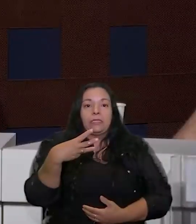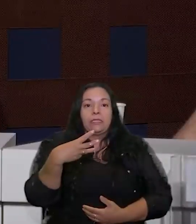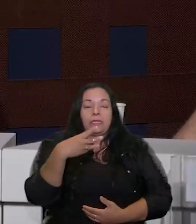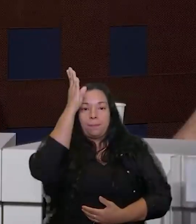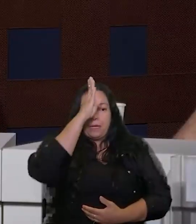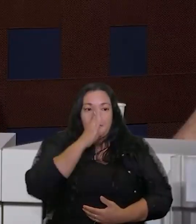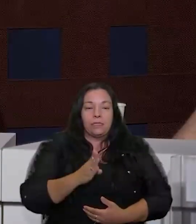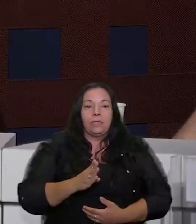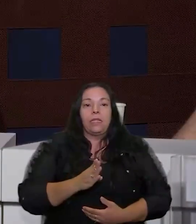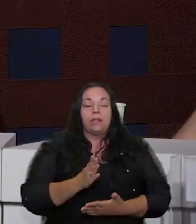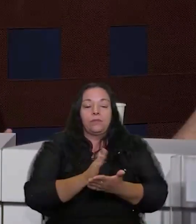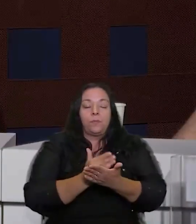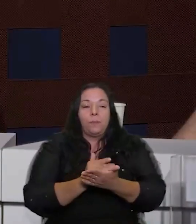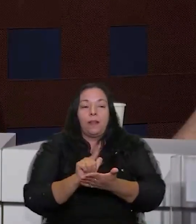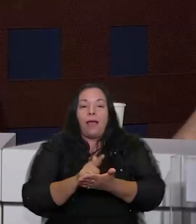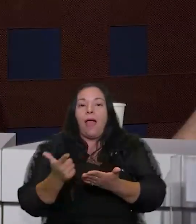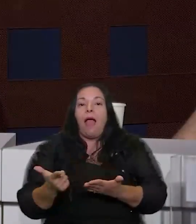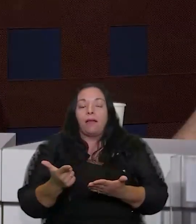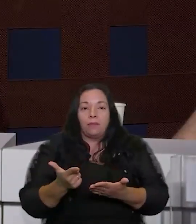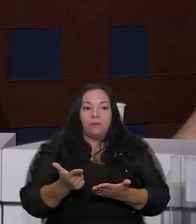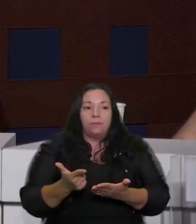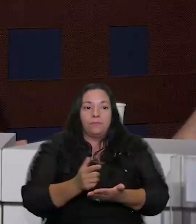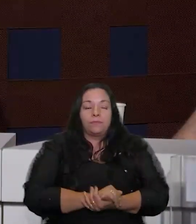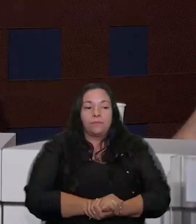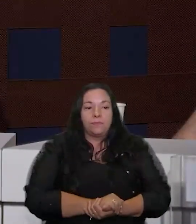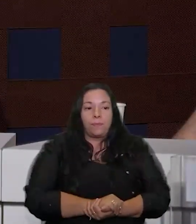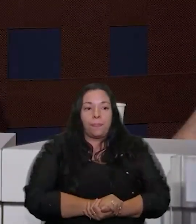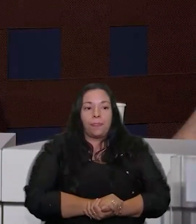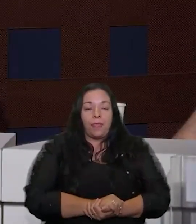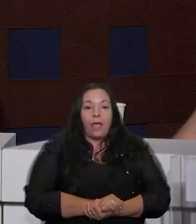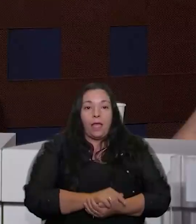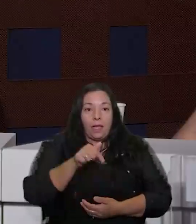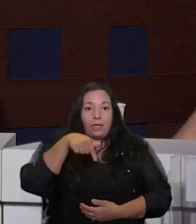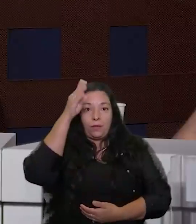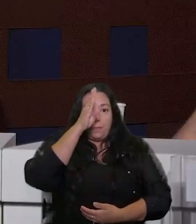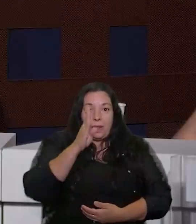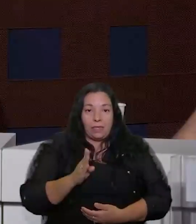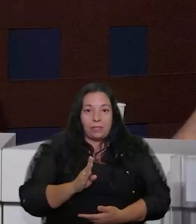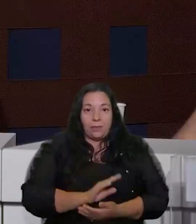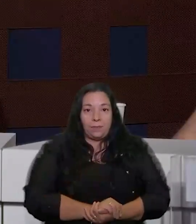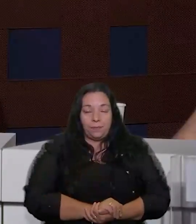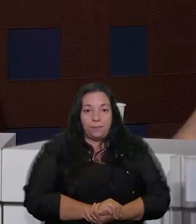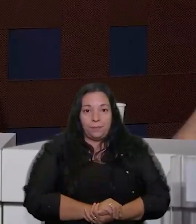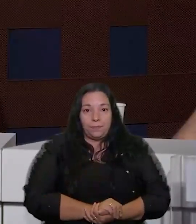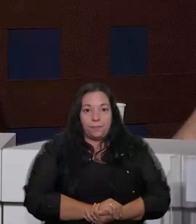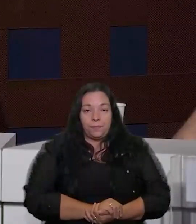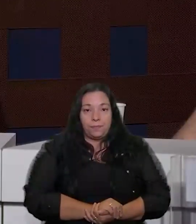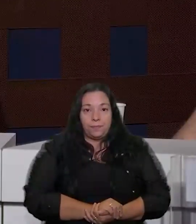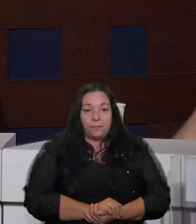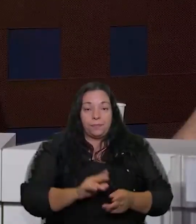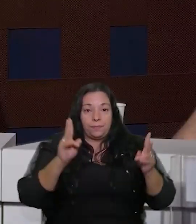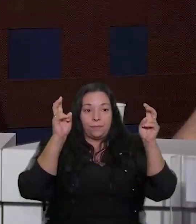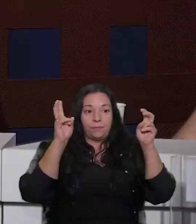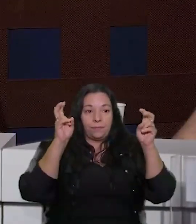brasileiros publicaram contrário à adoção das ações afirmativas no Brasil, com o principal argumento de